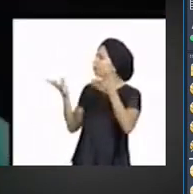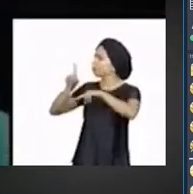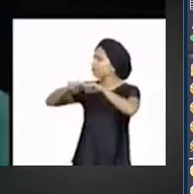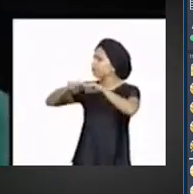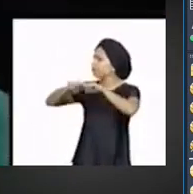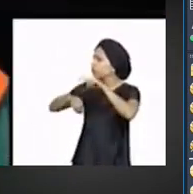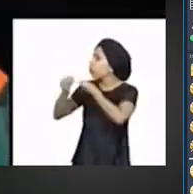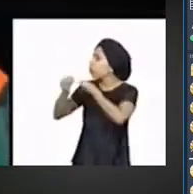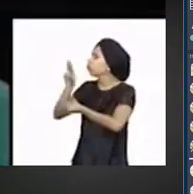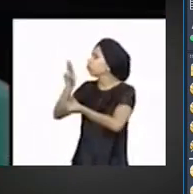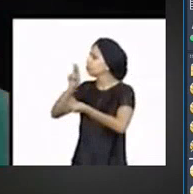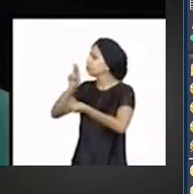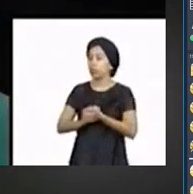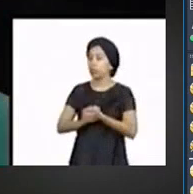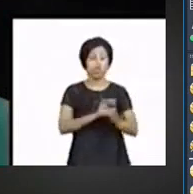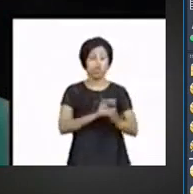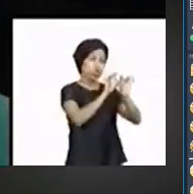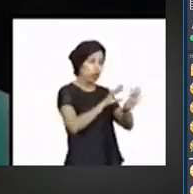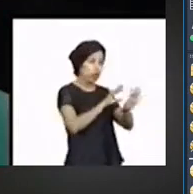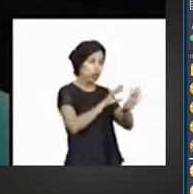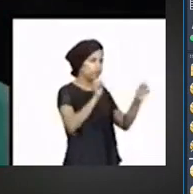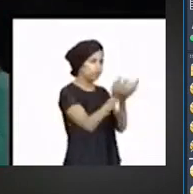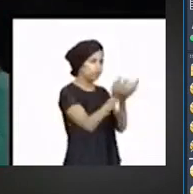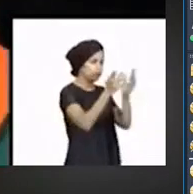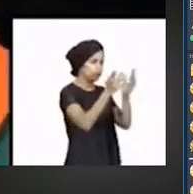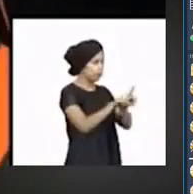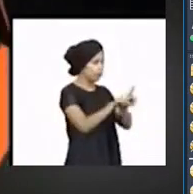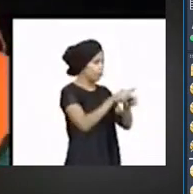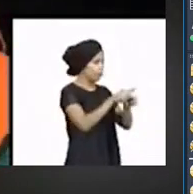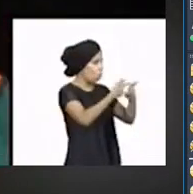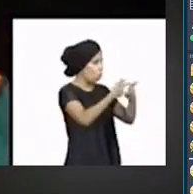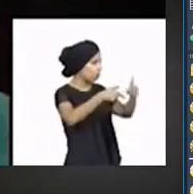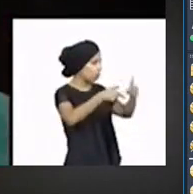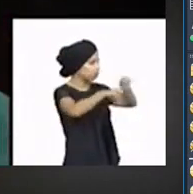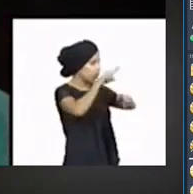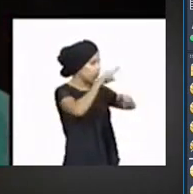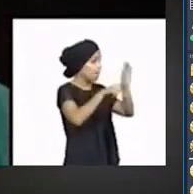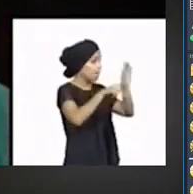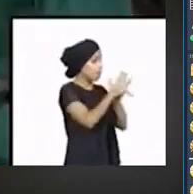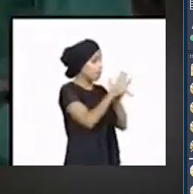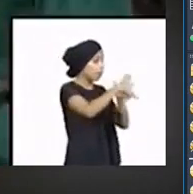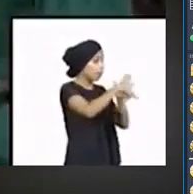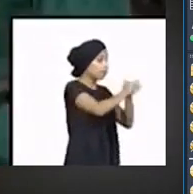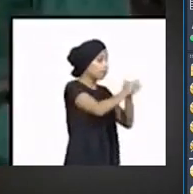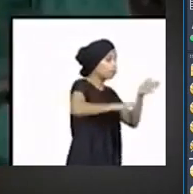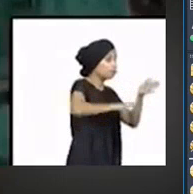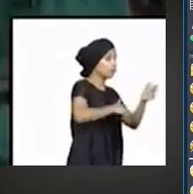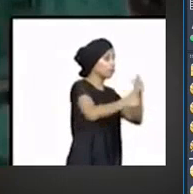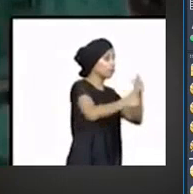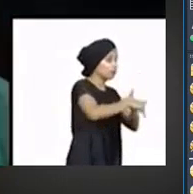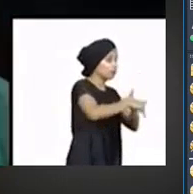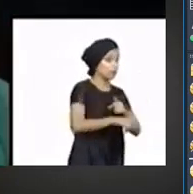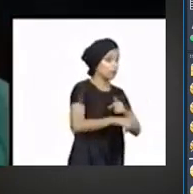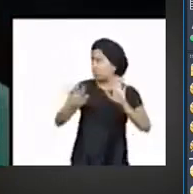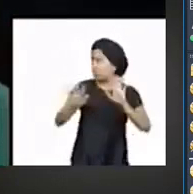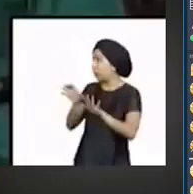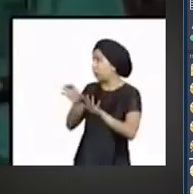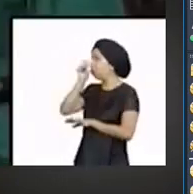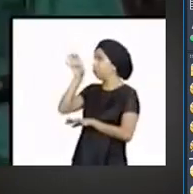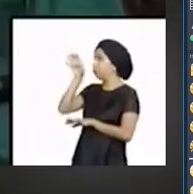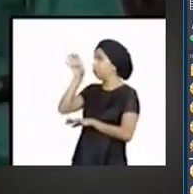utilizados. Só devem ser utilizados explosivos e acessórios específicos para essa atividade, em subsolo. Ou seja, nada de improviso. Nada